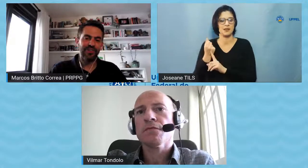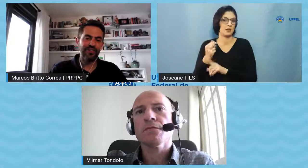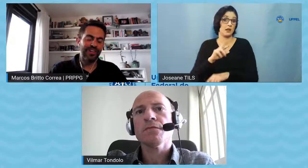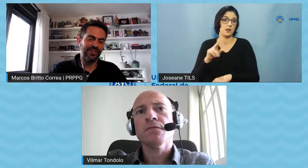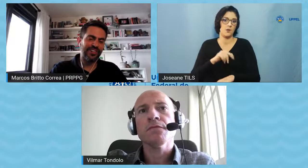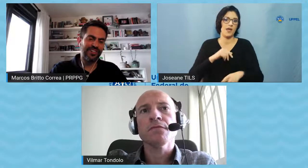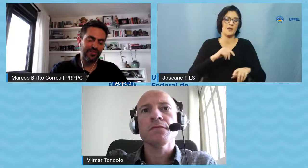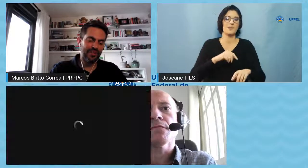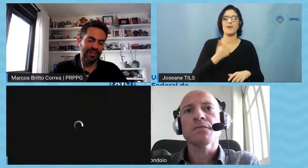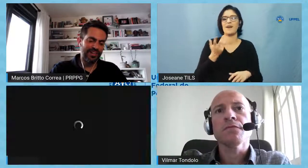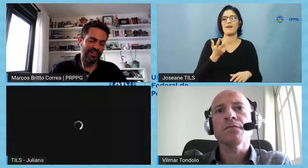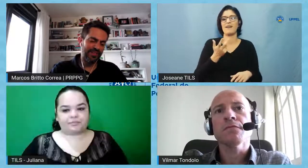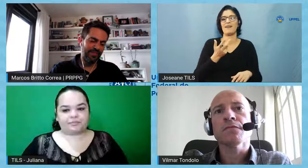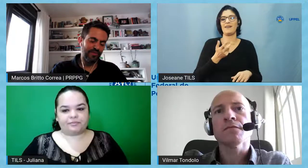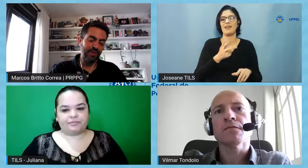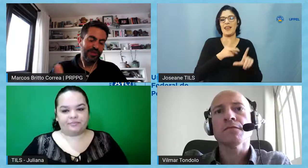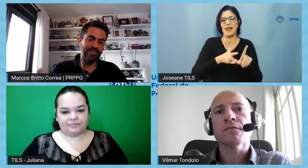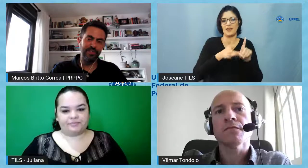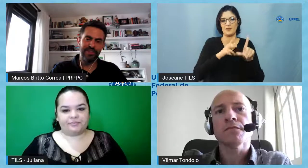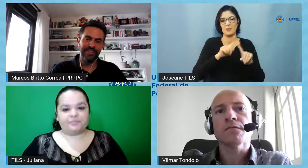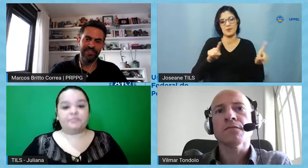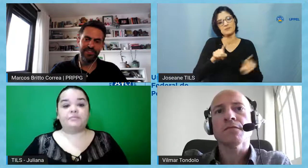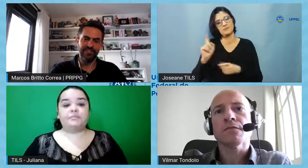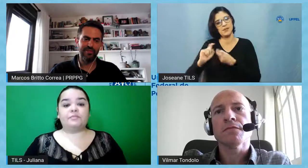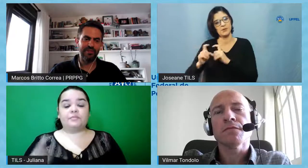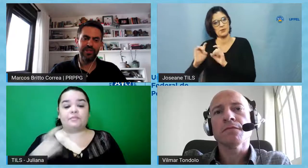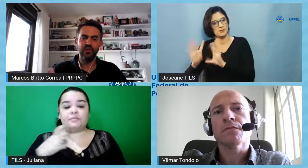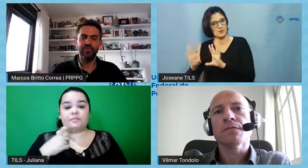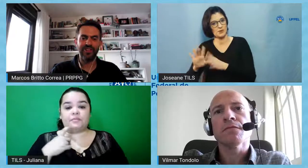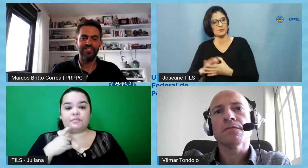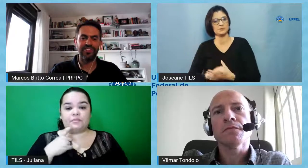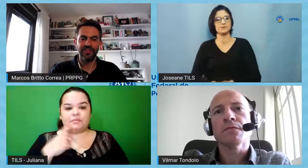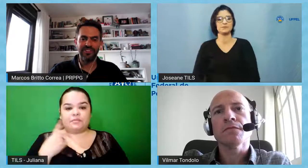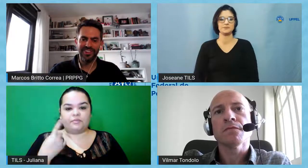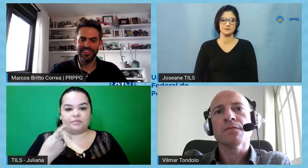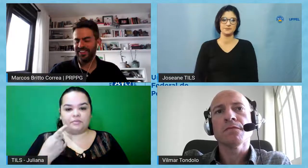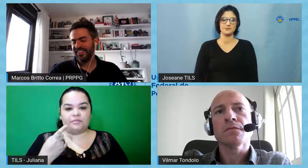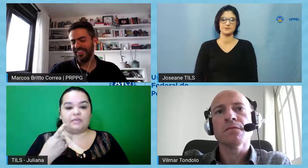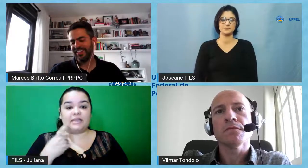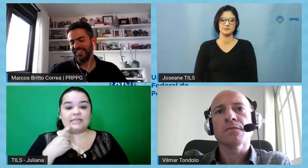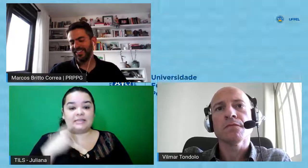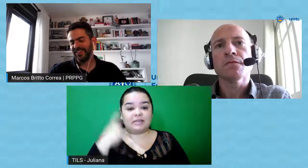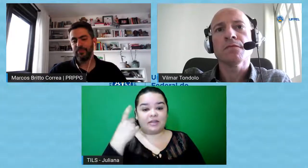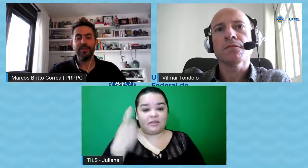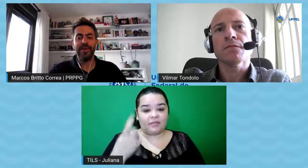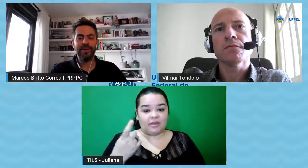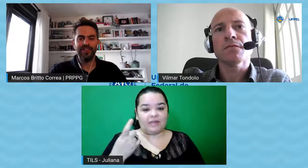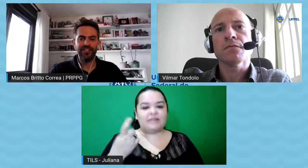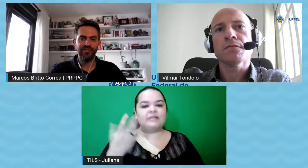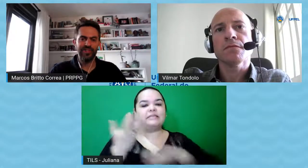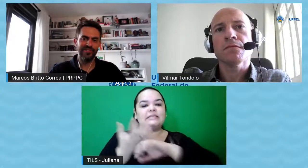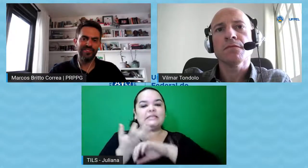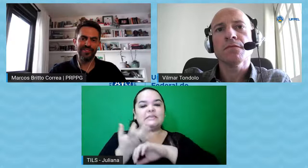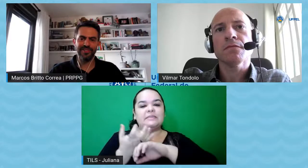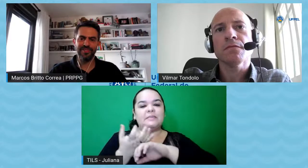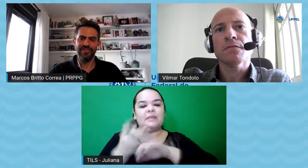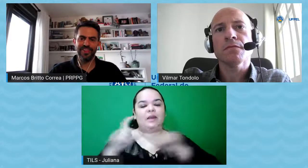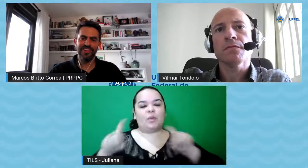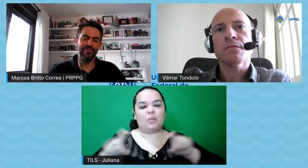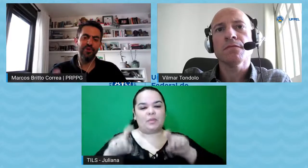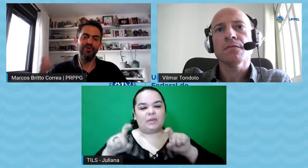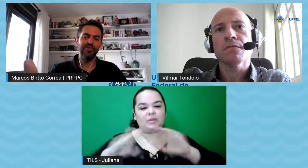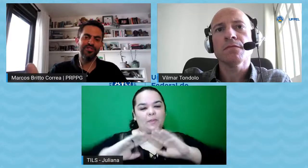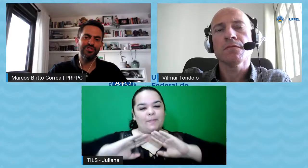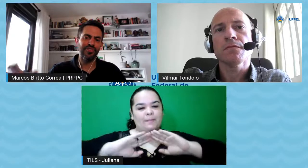Sexta que vem eu tenho uma reunião, vou ir numa disciplina do pessoal da computação, né, também pra falar sobre isso, então,